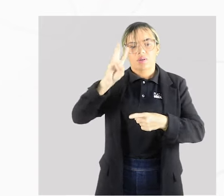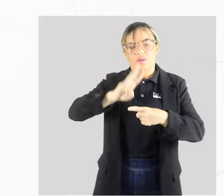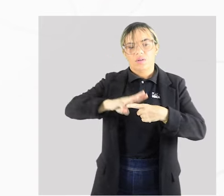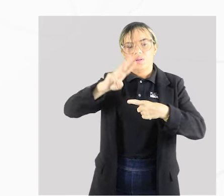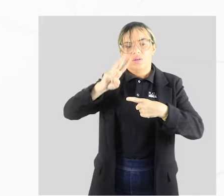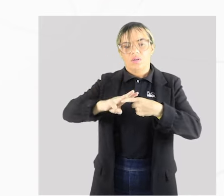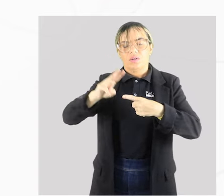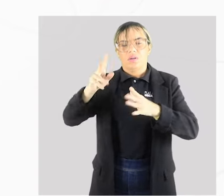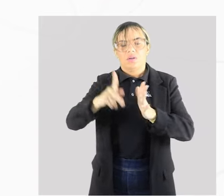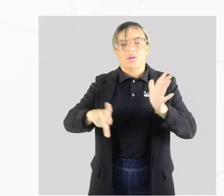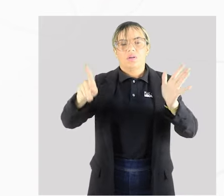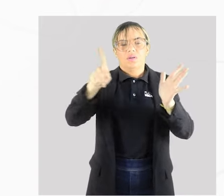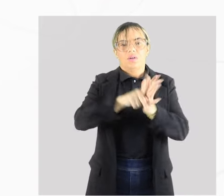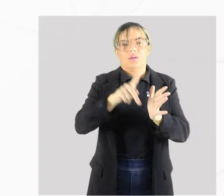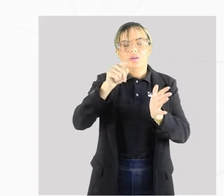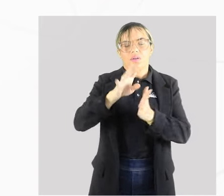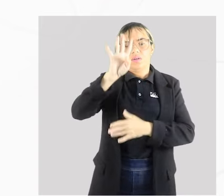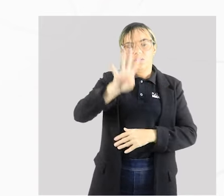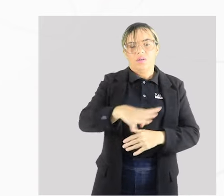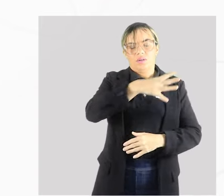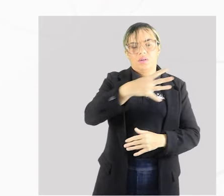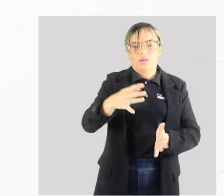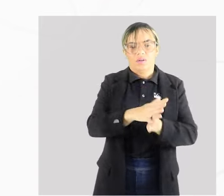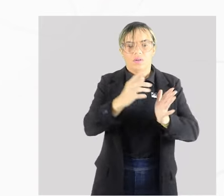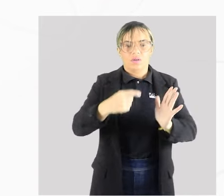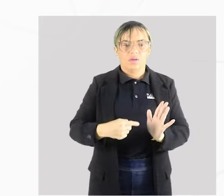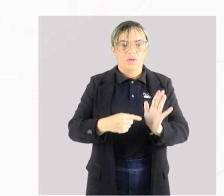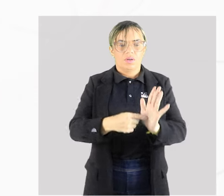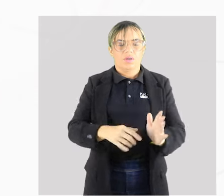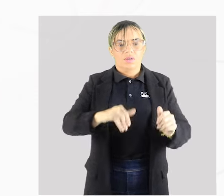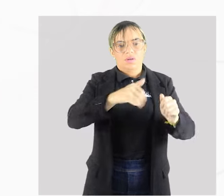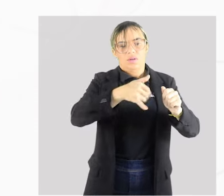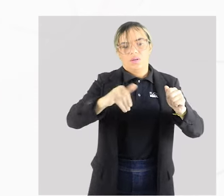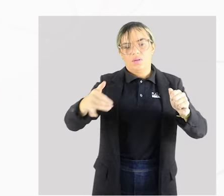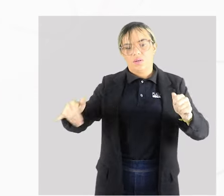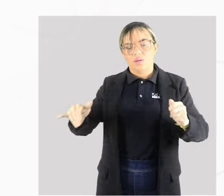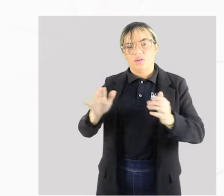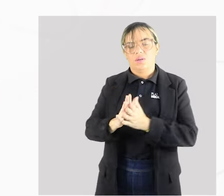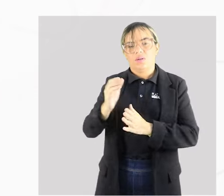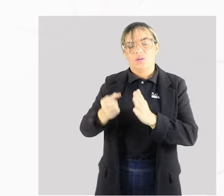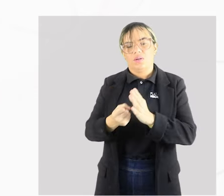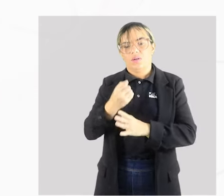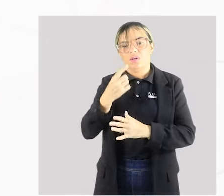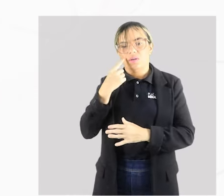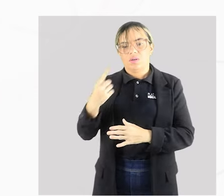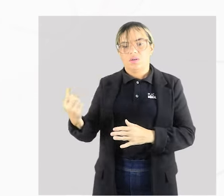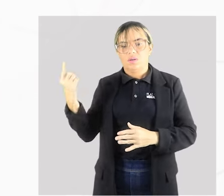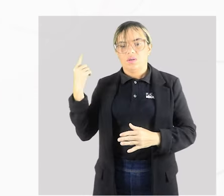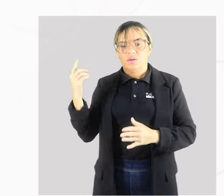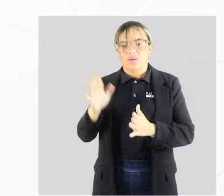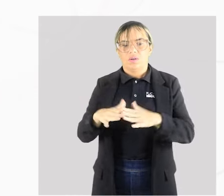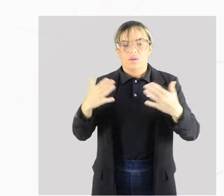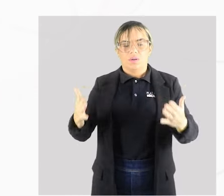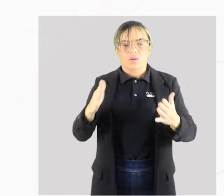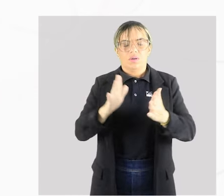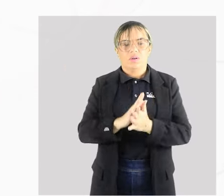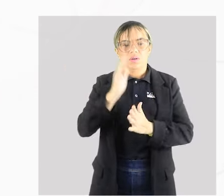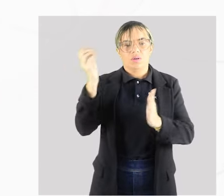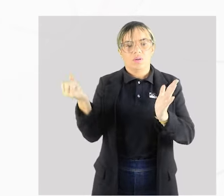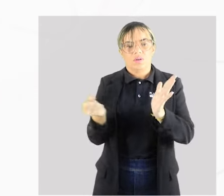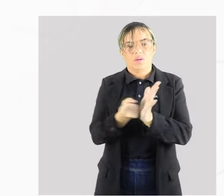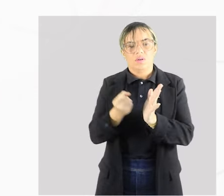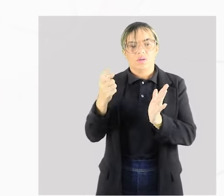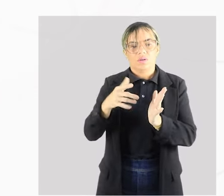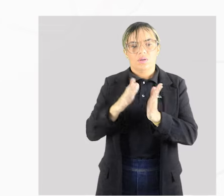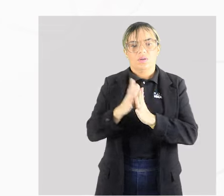a própria tabela Ela tá dizendo para vocês Quais são os aminoácidos formados aí ele colocou em siglas né aí pra